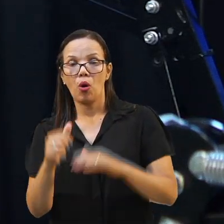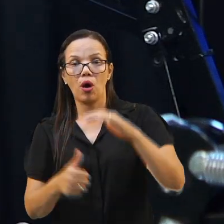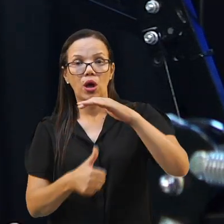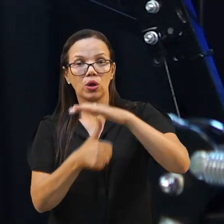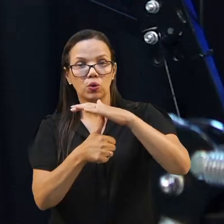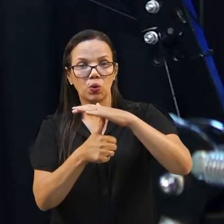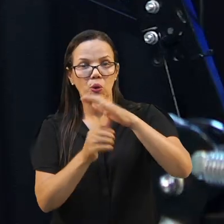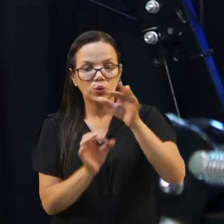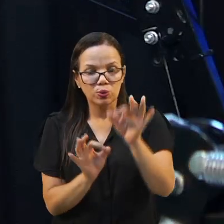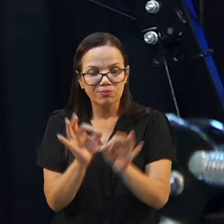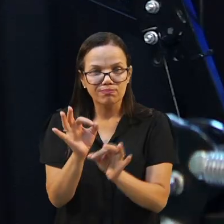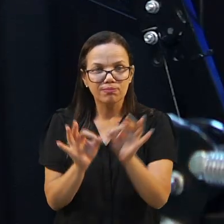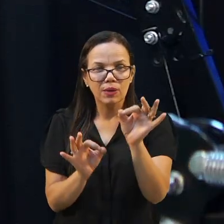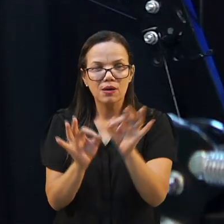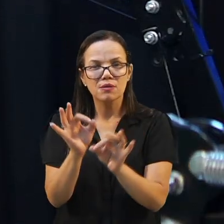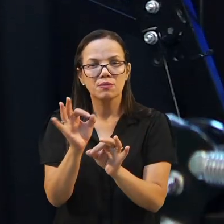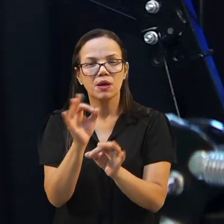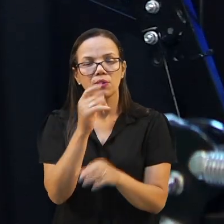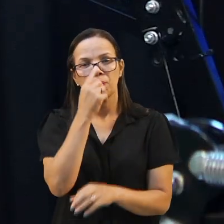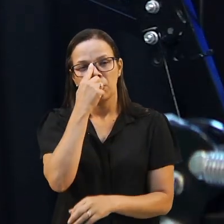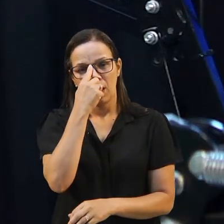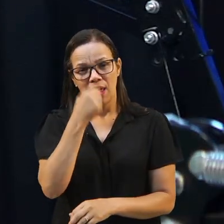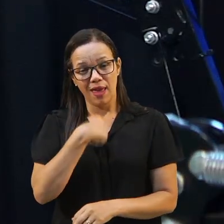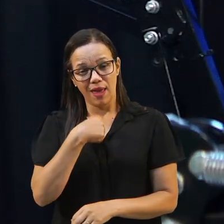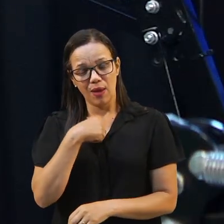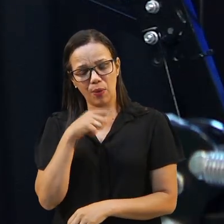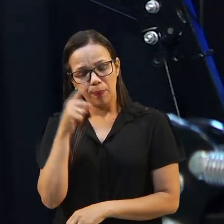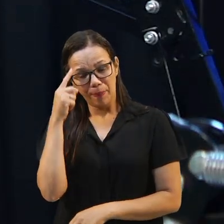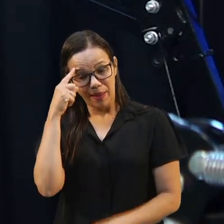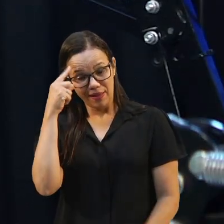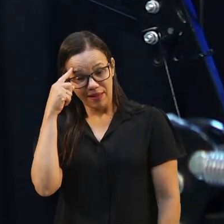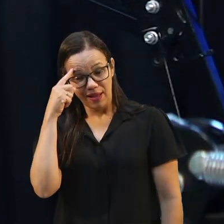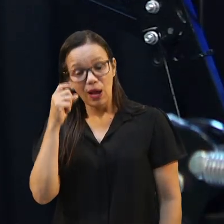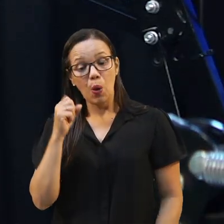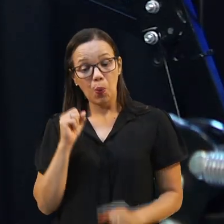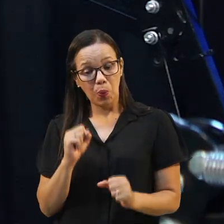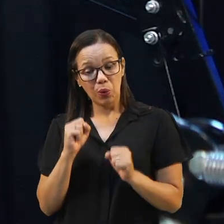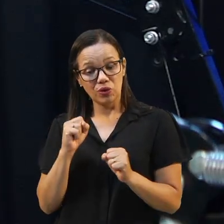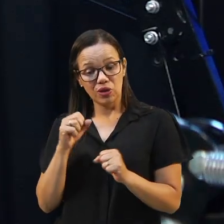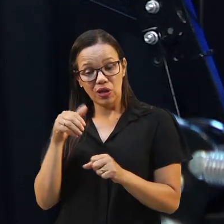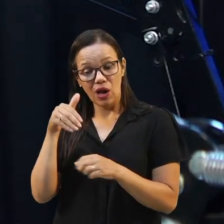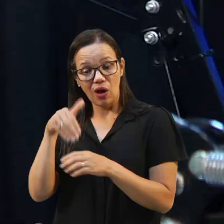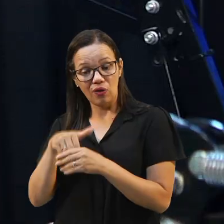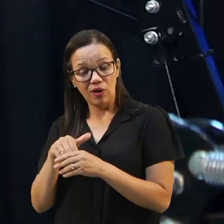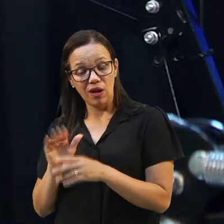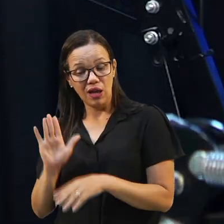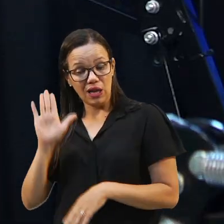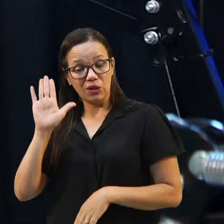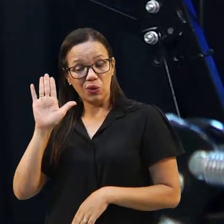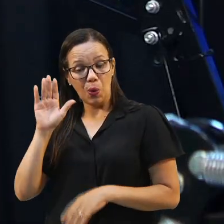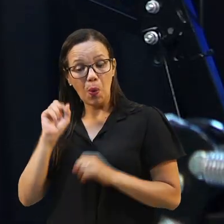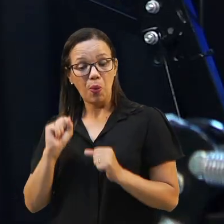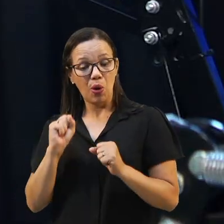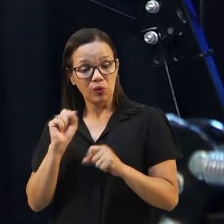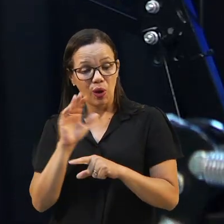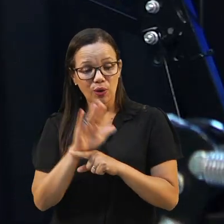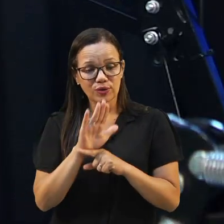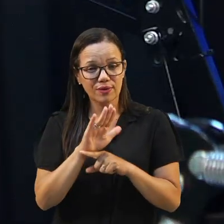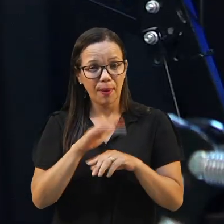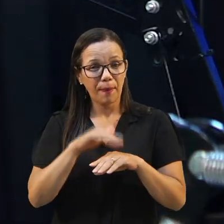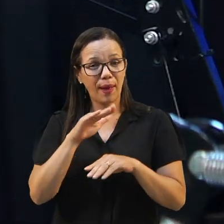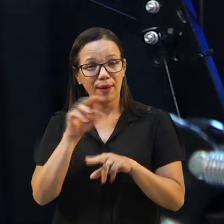eu supus que eu tinha uma contribuição a mais a dar